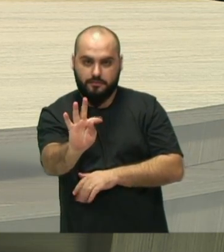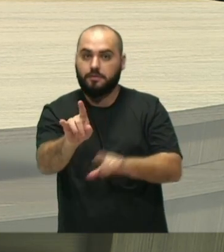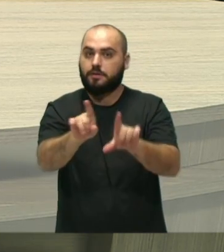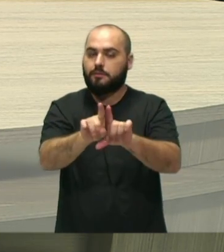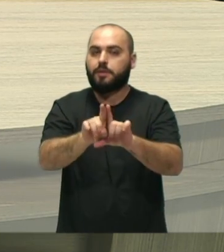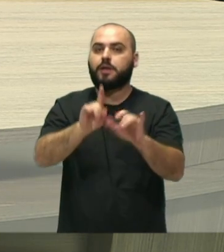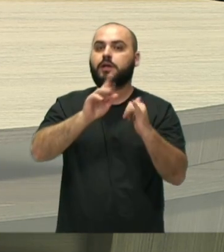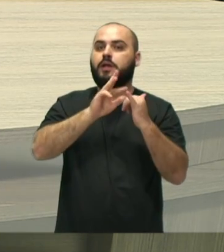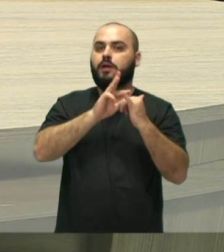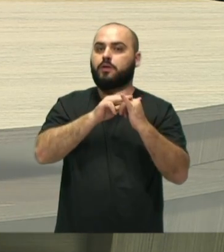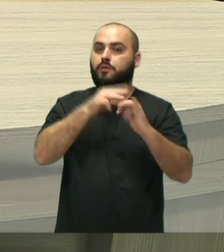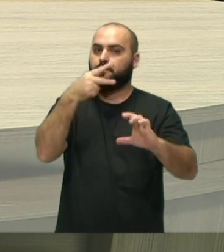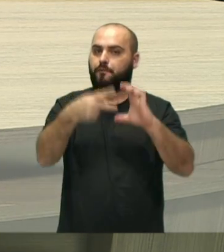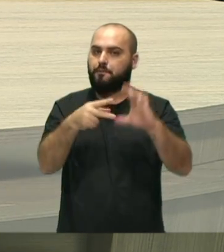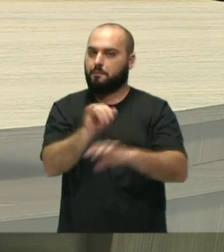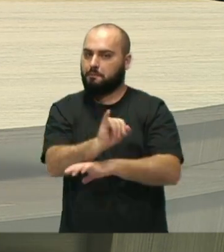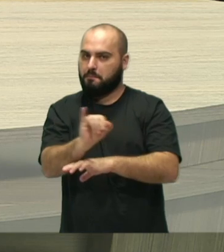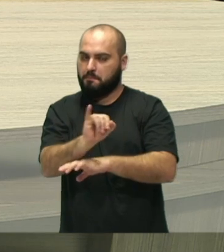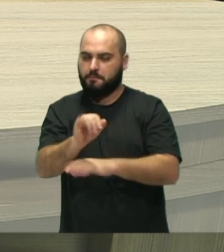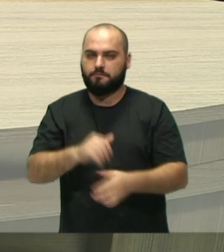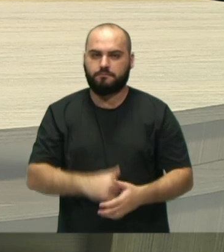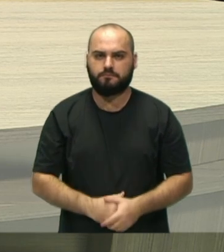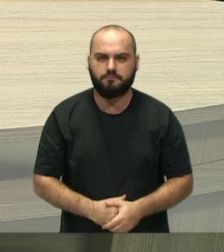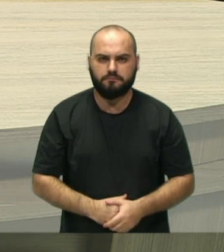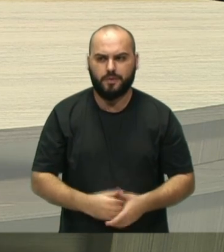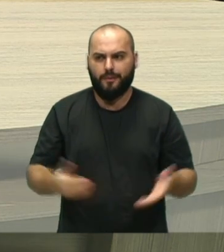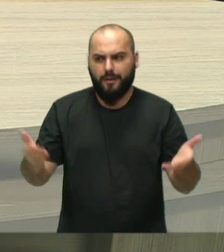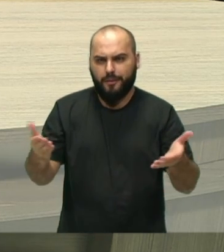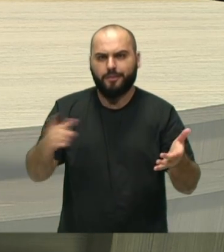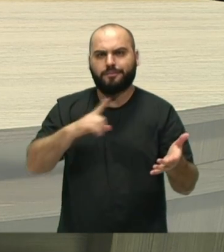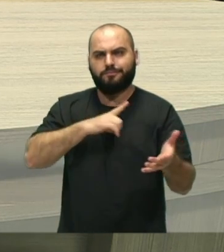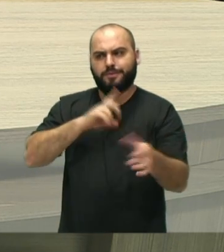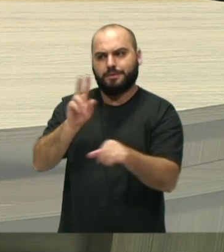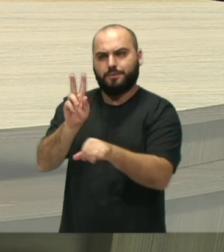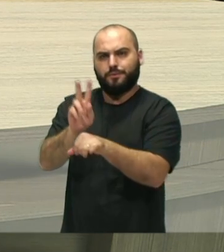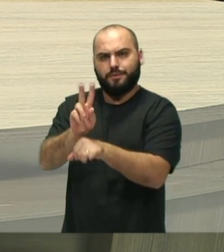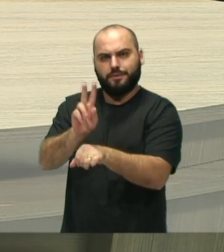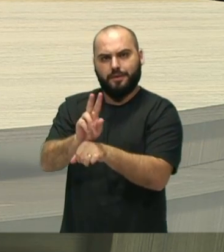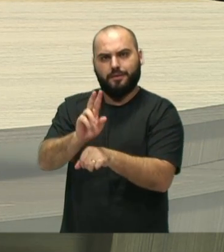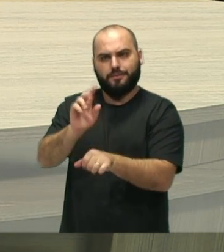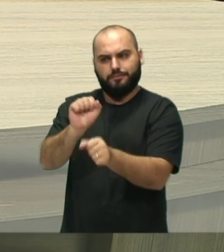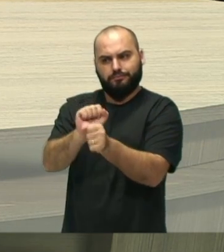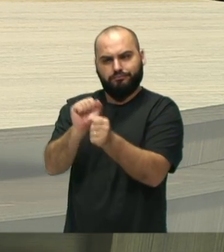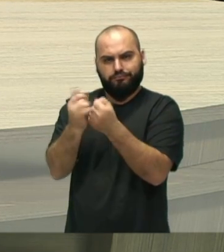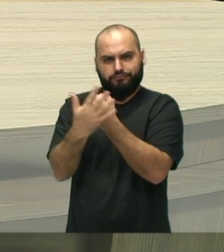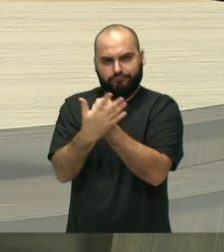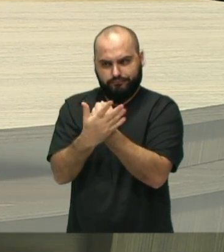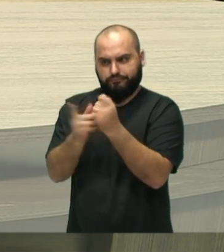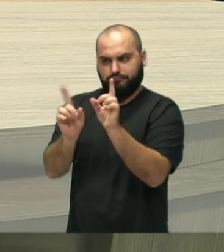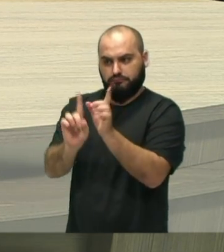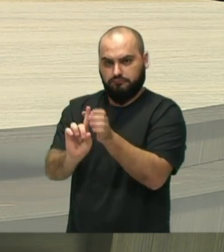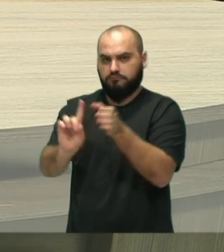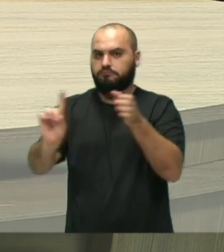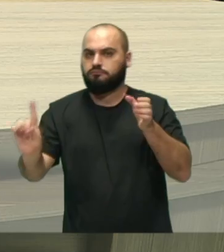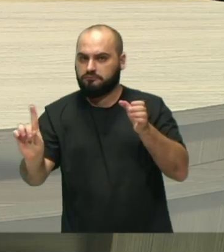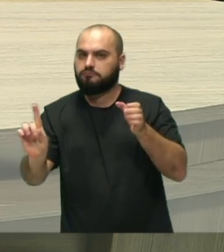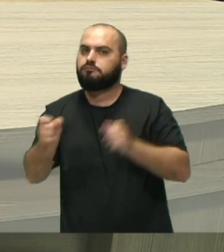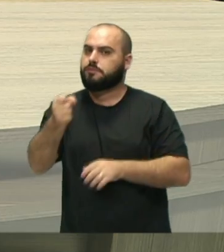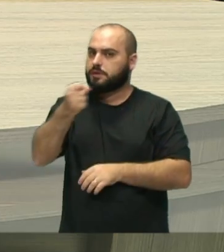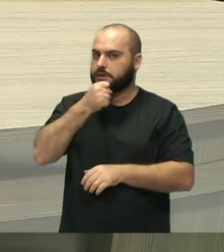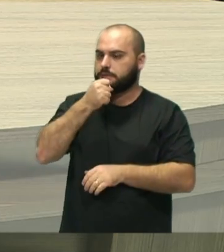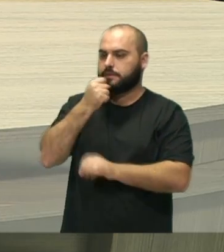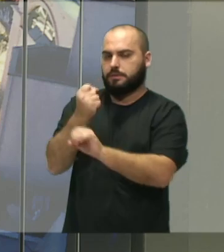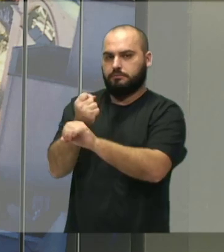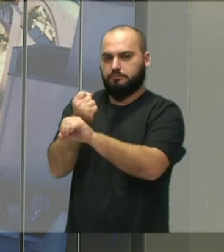de Vereadores de Itajaí. E por causa das medidas de prevenção à Covid-19, esta entrevista é feita de forma